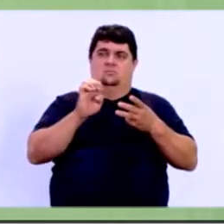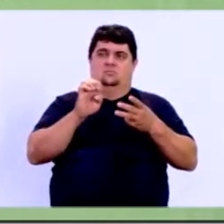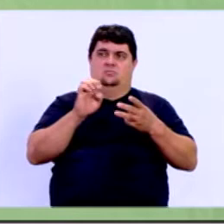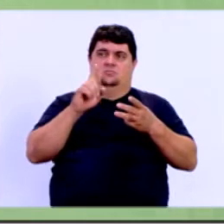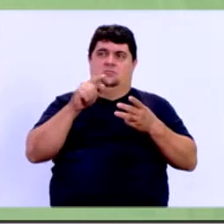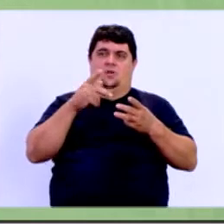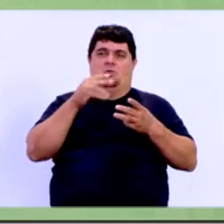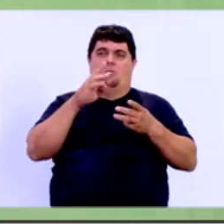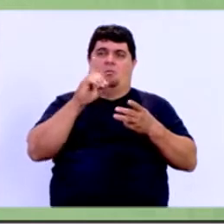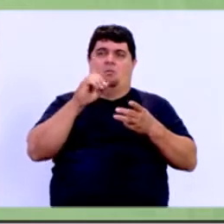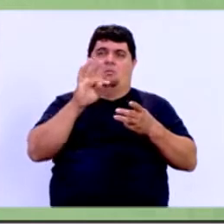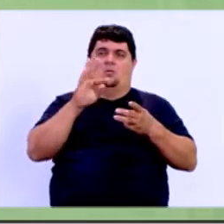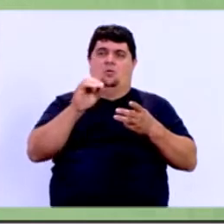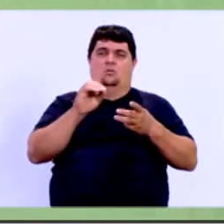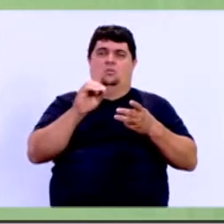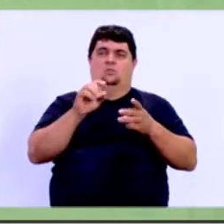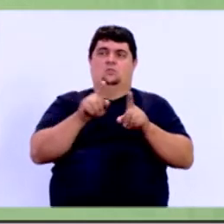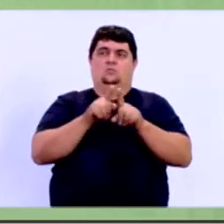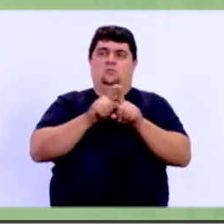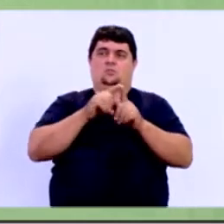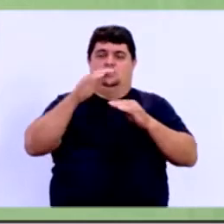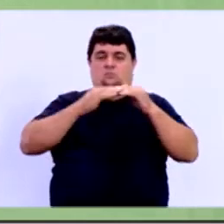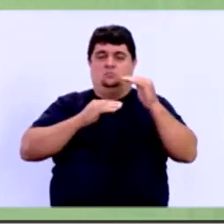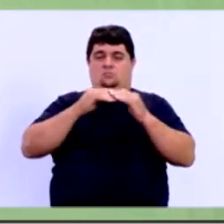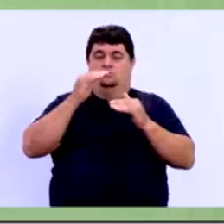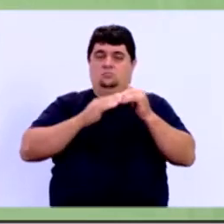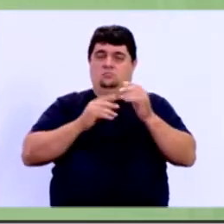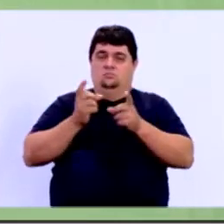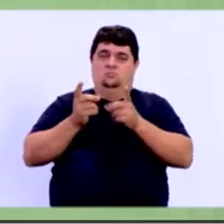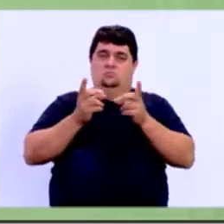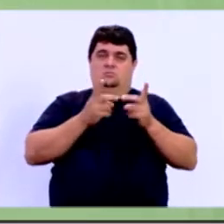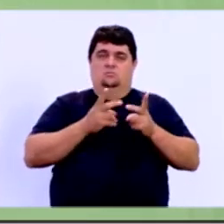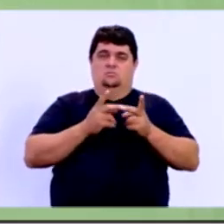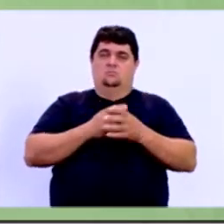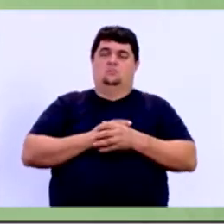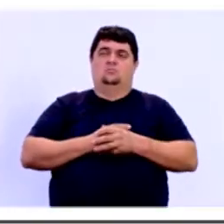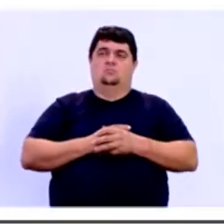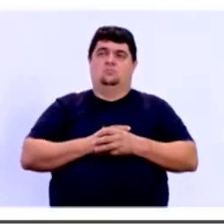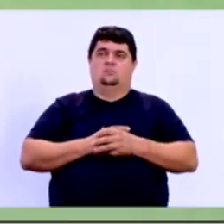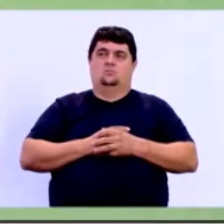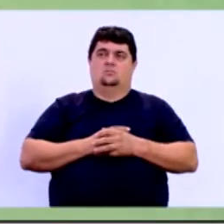o produto e é o profissional de vendas.